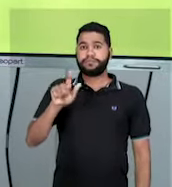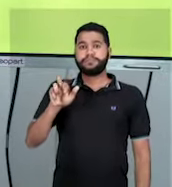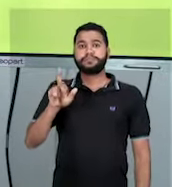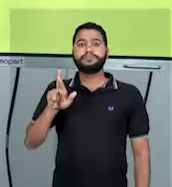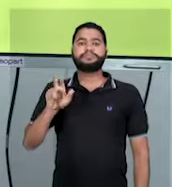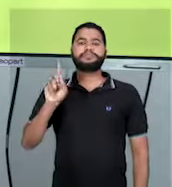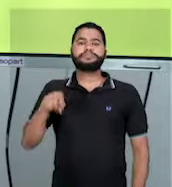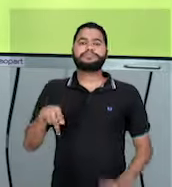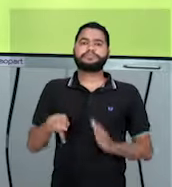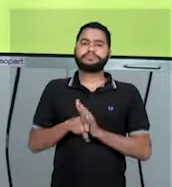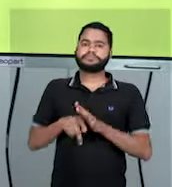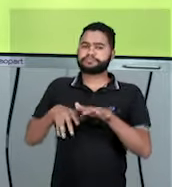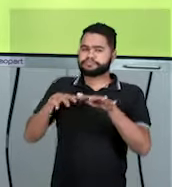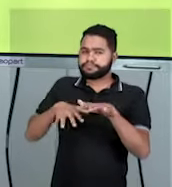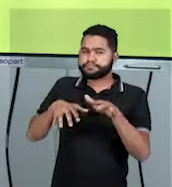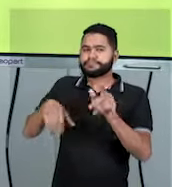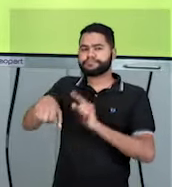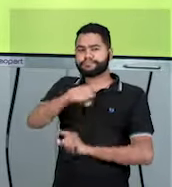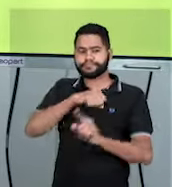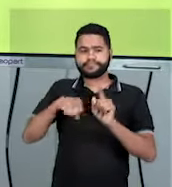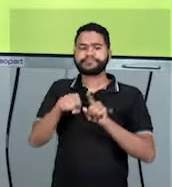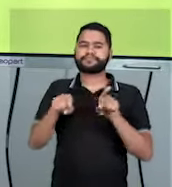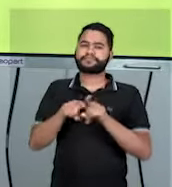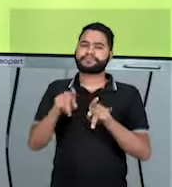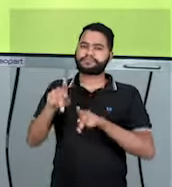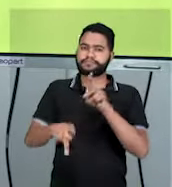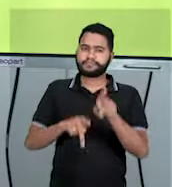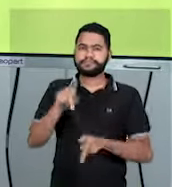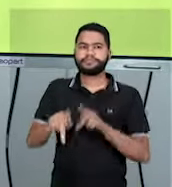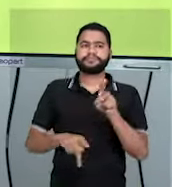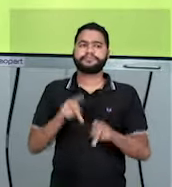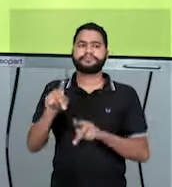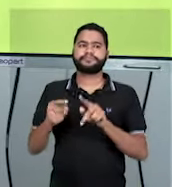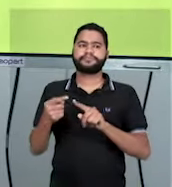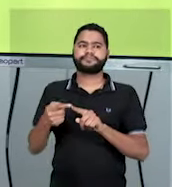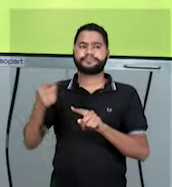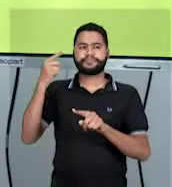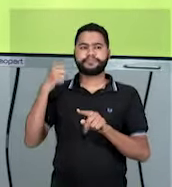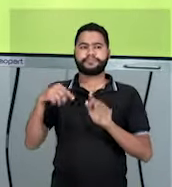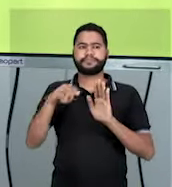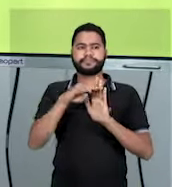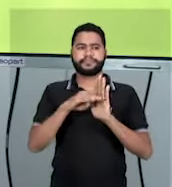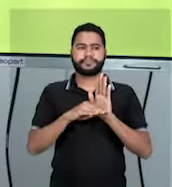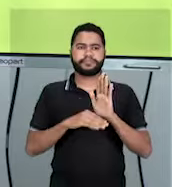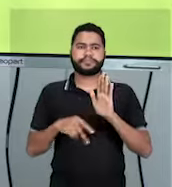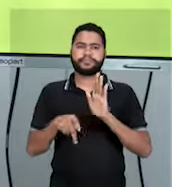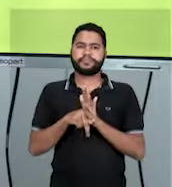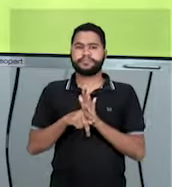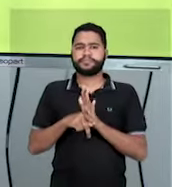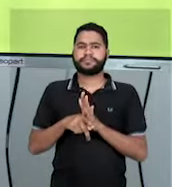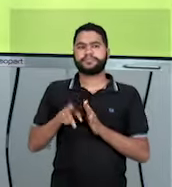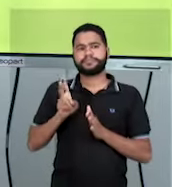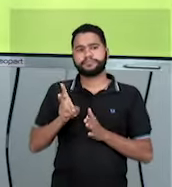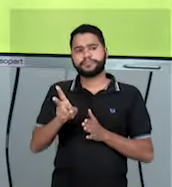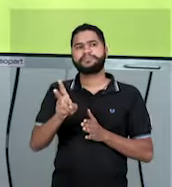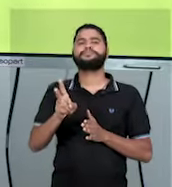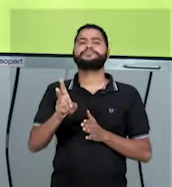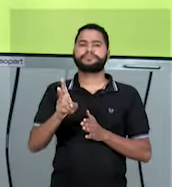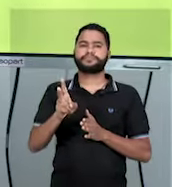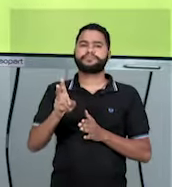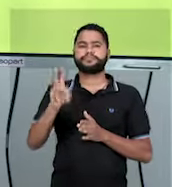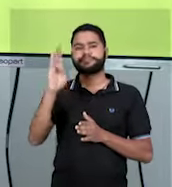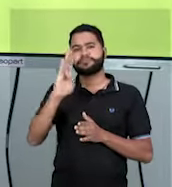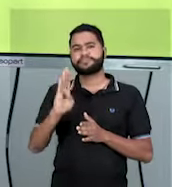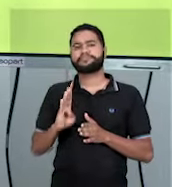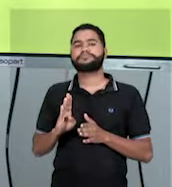ligado muito aos movimentos sociais, aos movimentos populares, tido pelas classes conservadoras do Brasil, mais à direita,